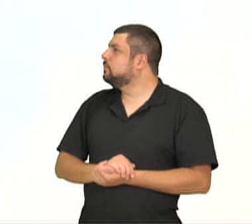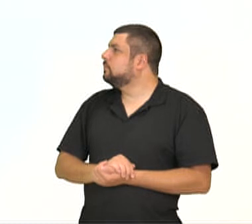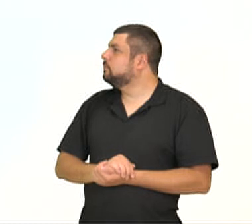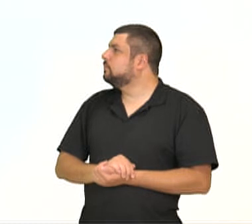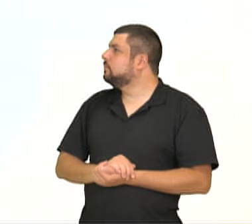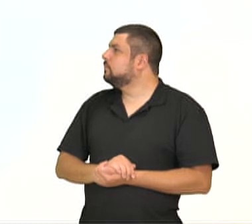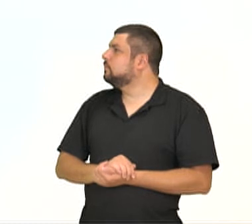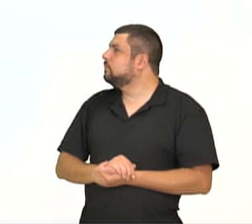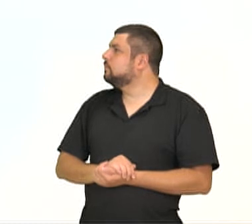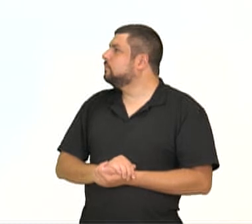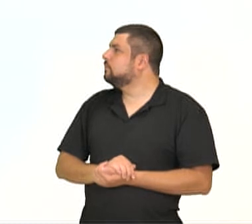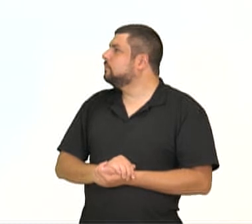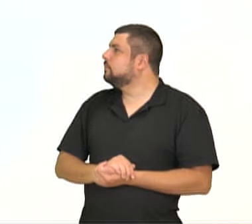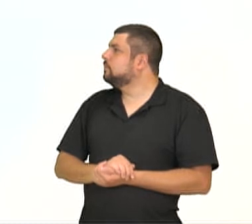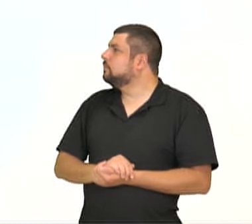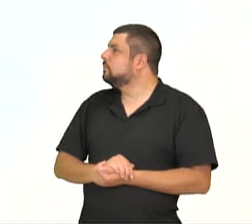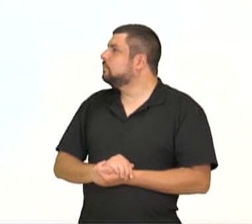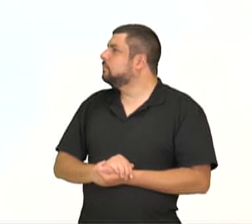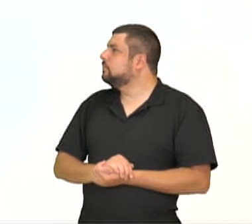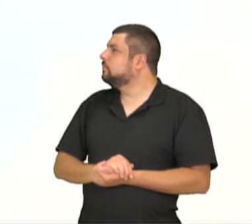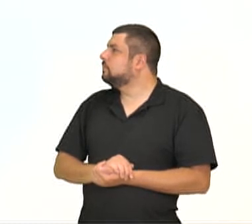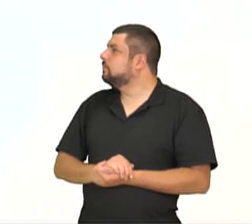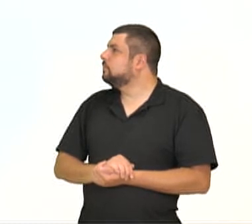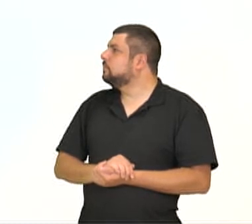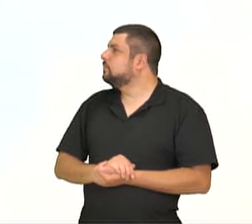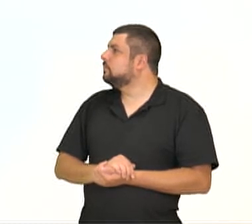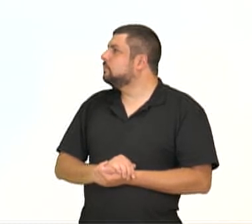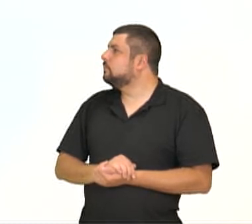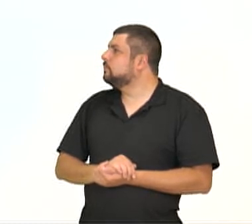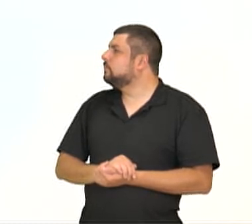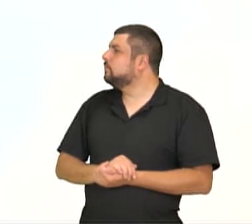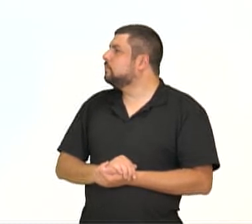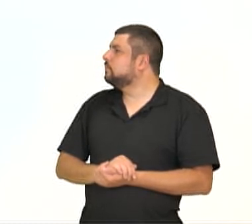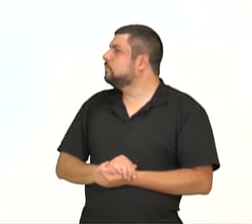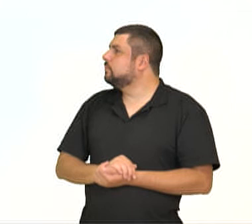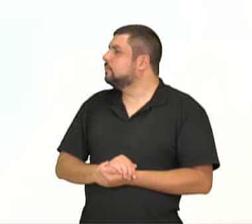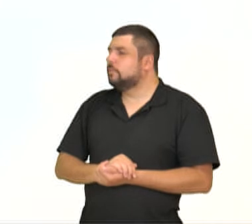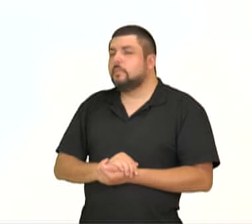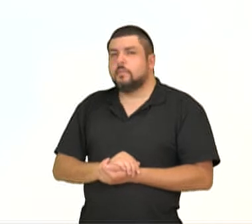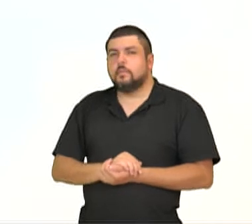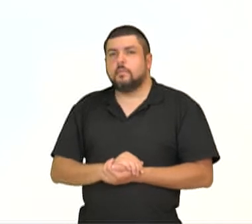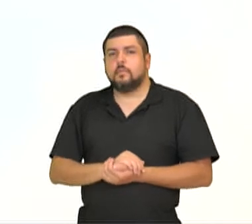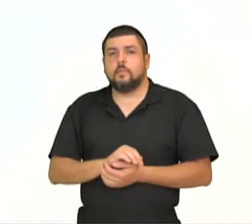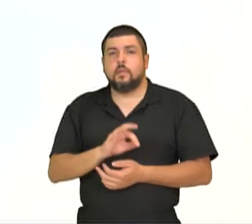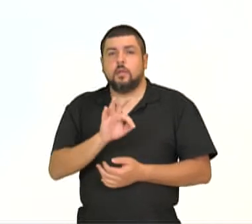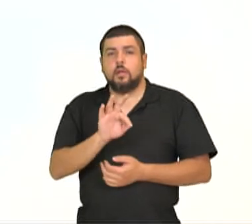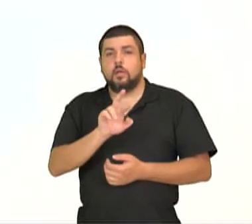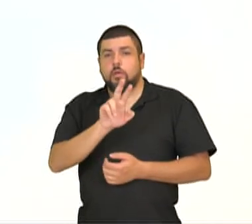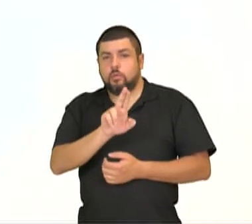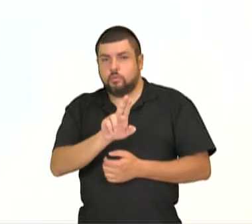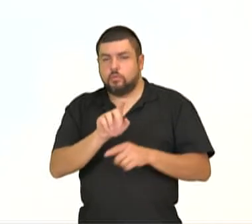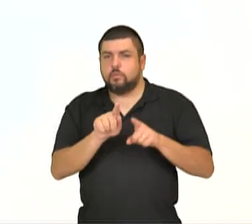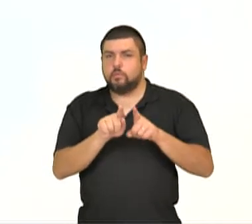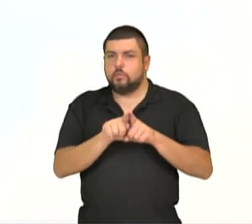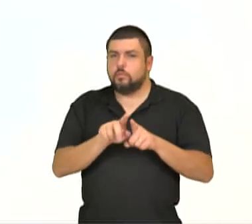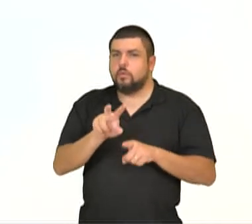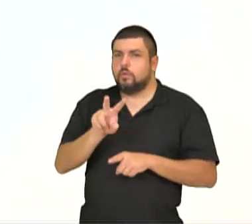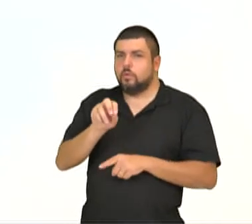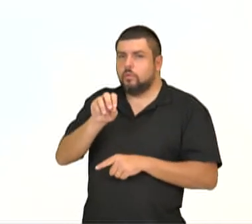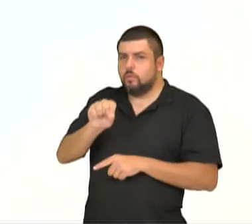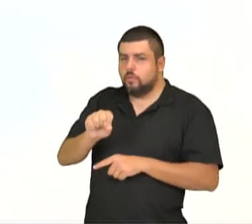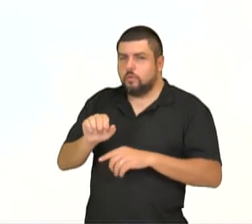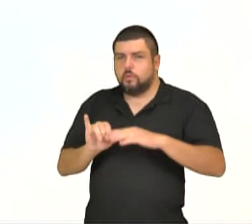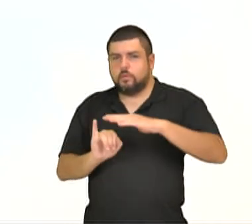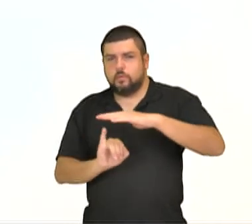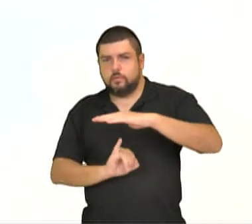salga, usté. Certo? Tu, informal, tu e bos em situações informais. E